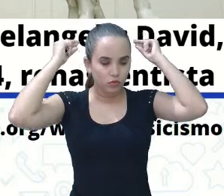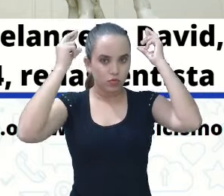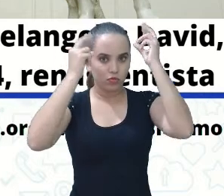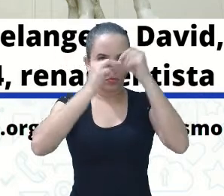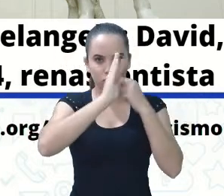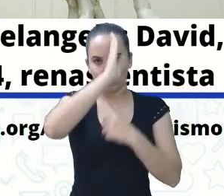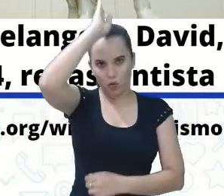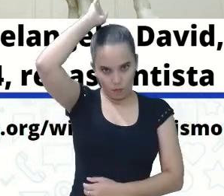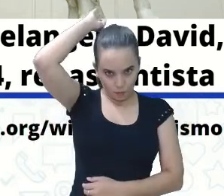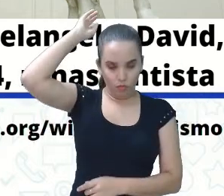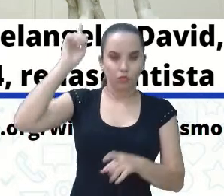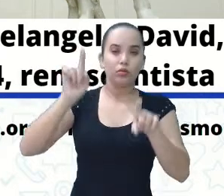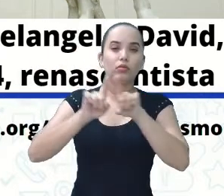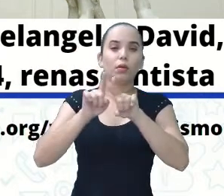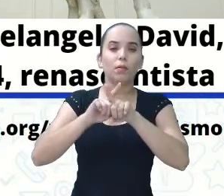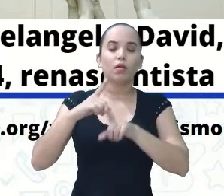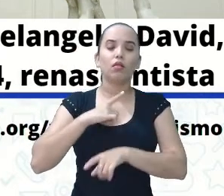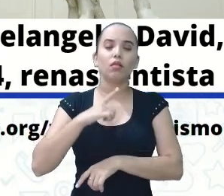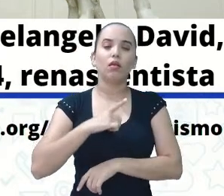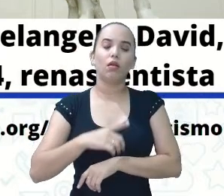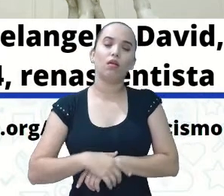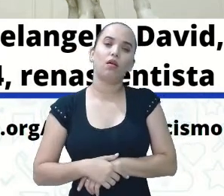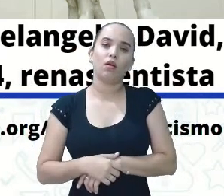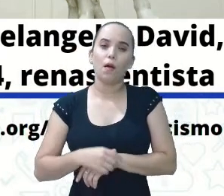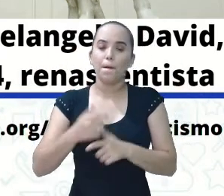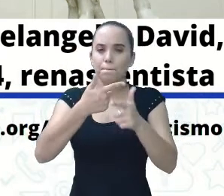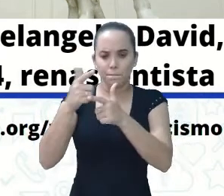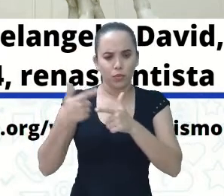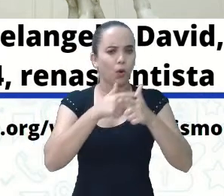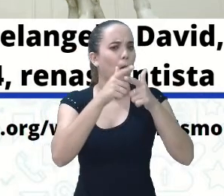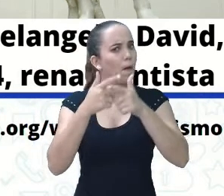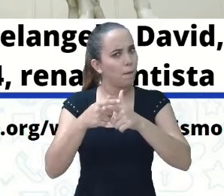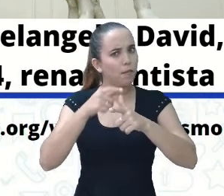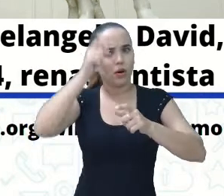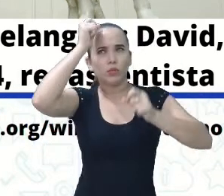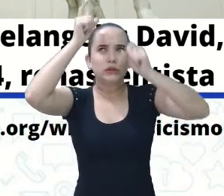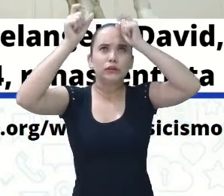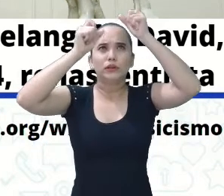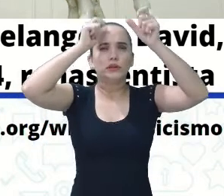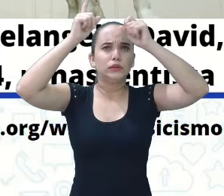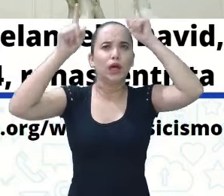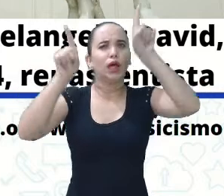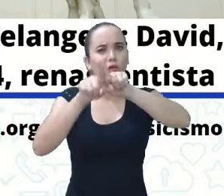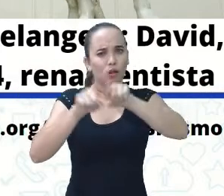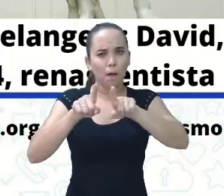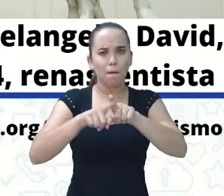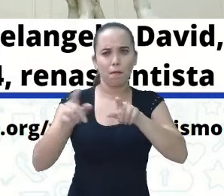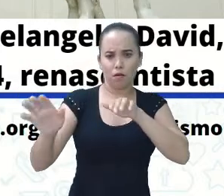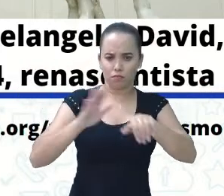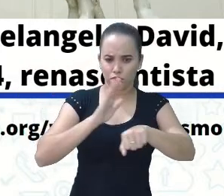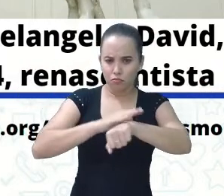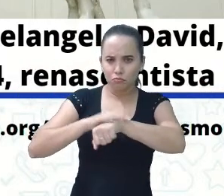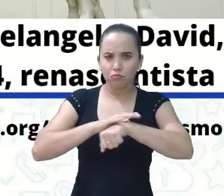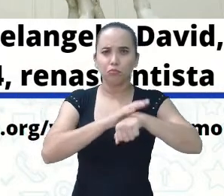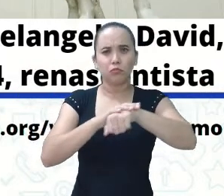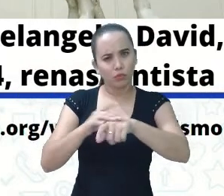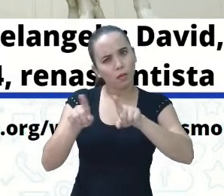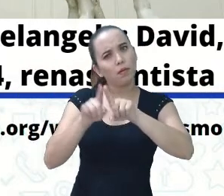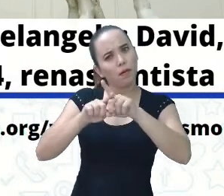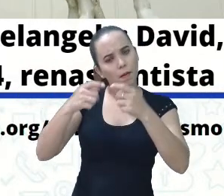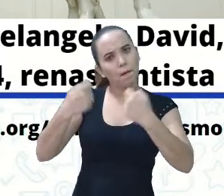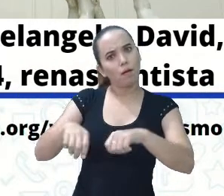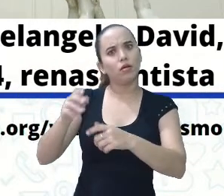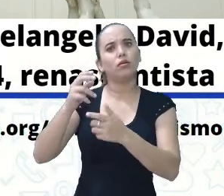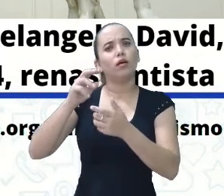e levavam consigo os problemas e ideais dos seus próprios tempos, tá? Interpretando de diferentes maneiras o que